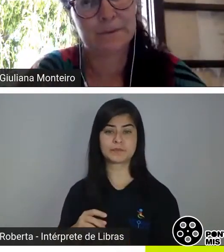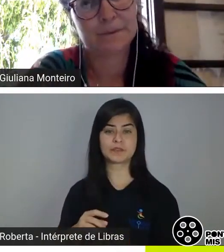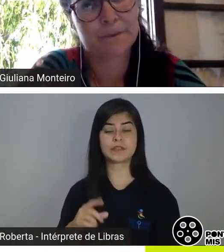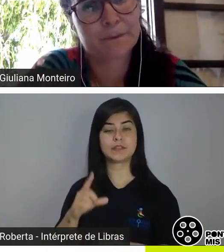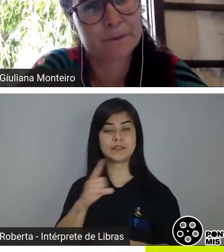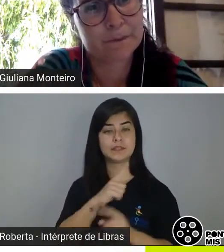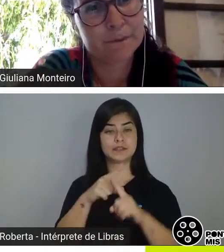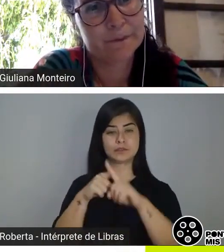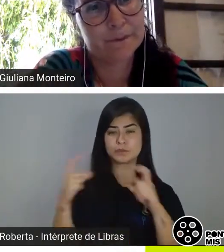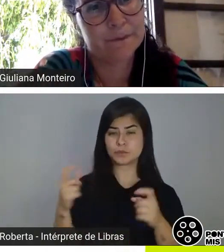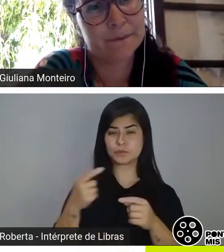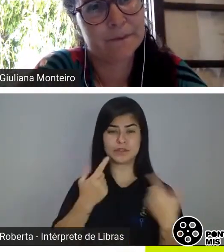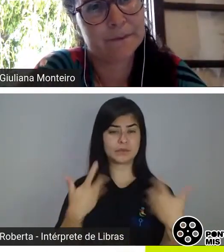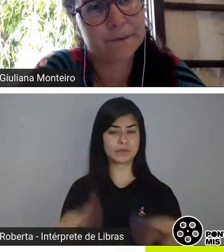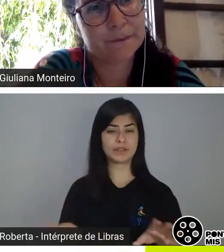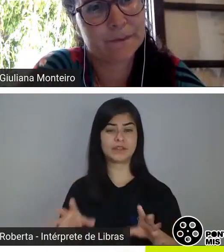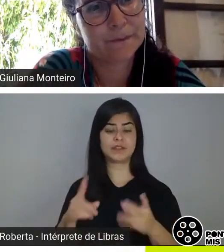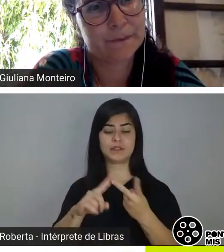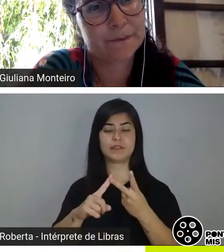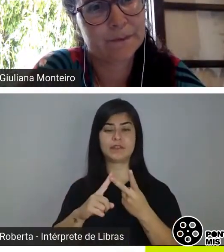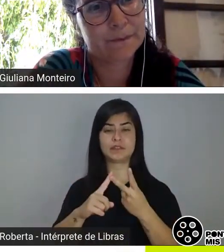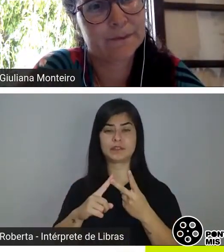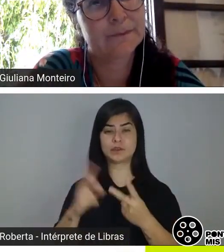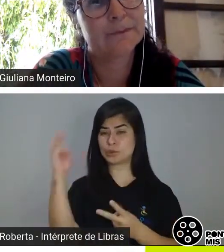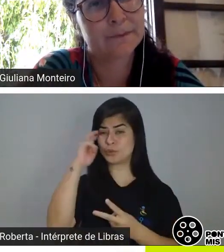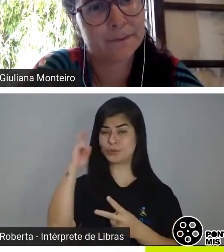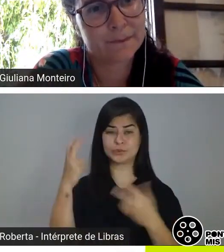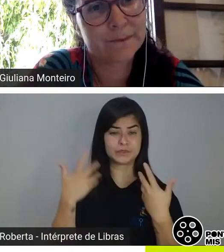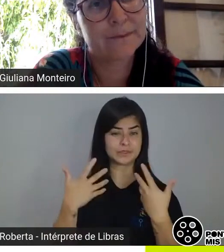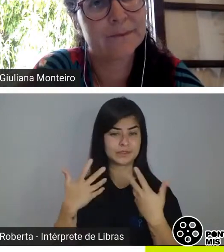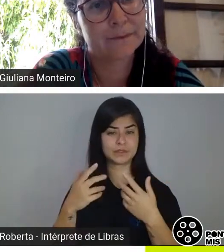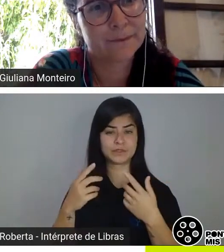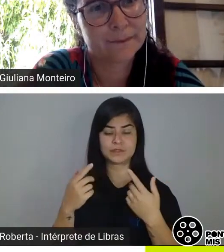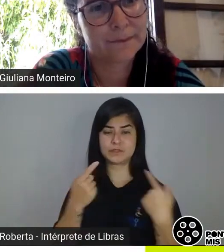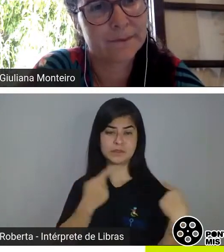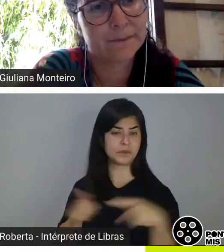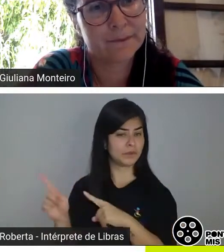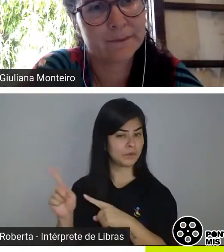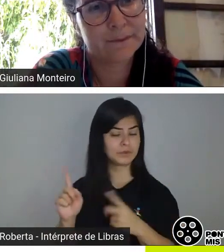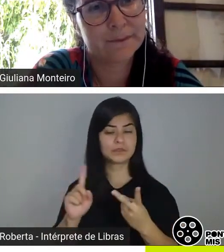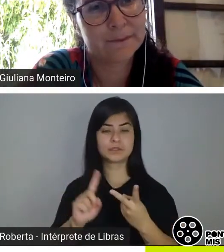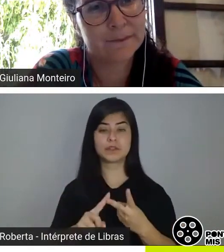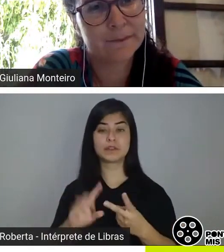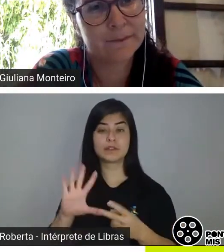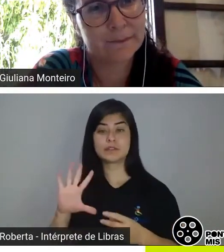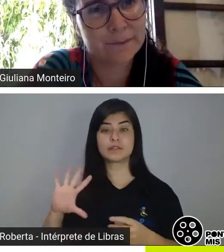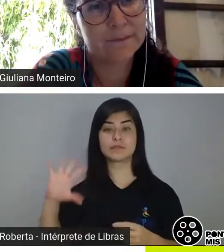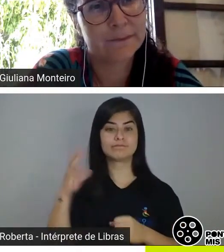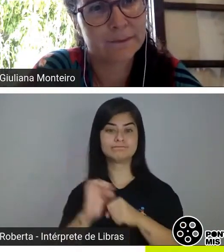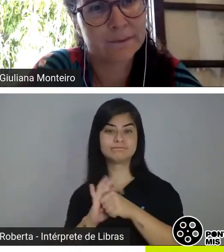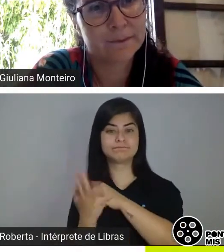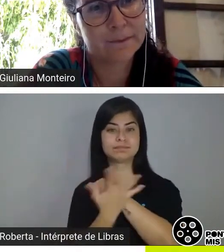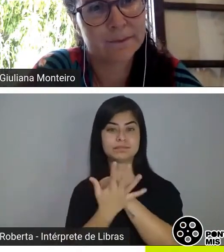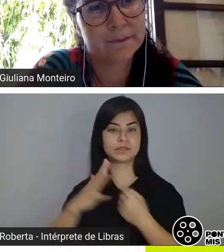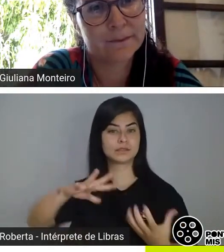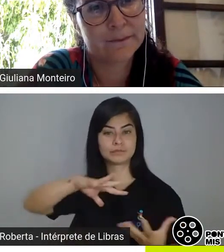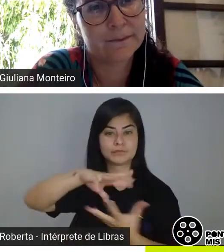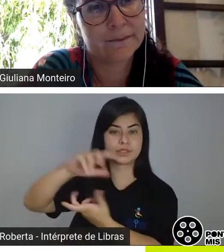e anticultural, no meio disso chegou uma epidemia mundial para todos, né? Então,